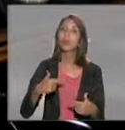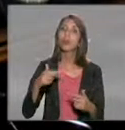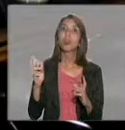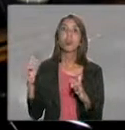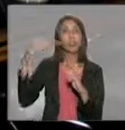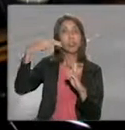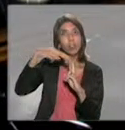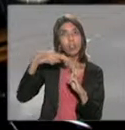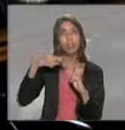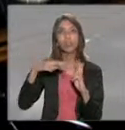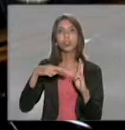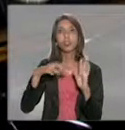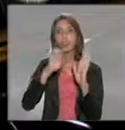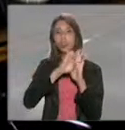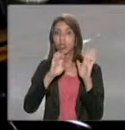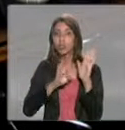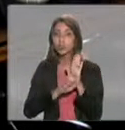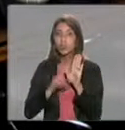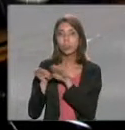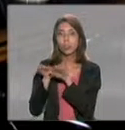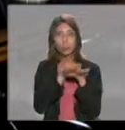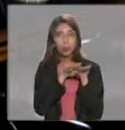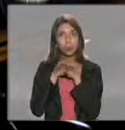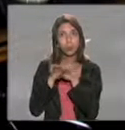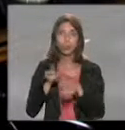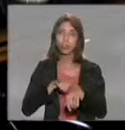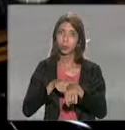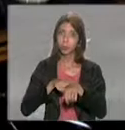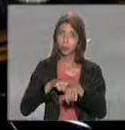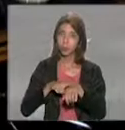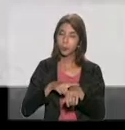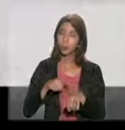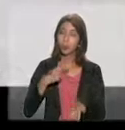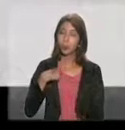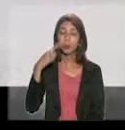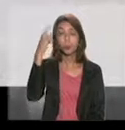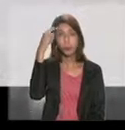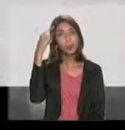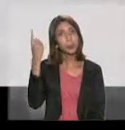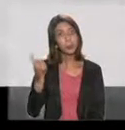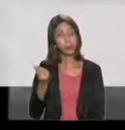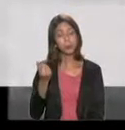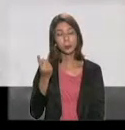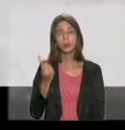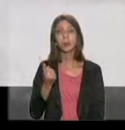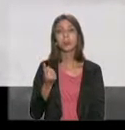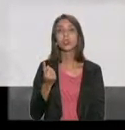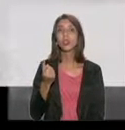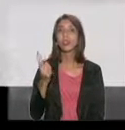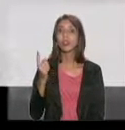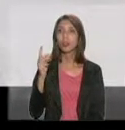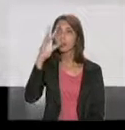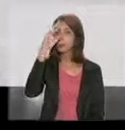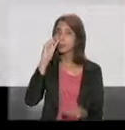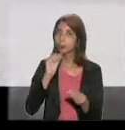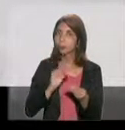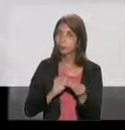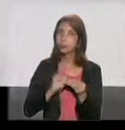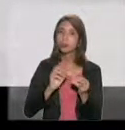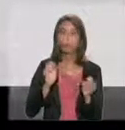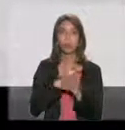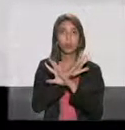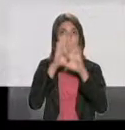das ações afirmativas referenciada ao Estatuto da Igualdade Racial. Então, penso eu,